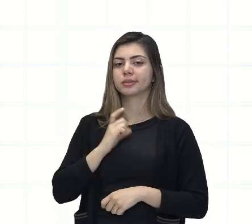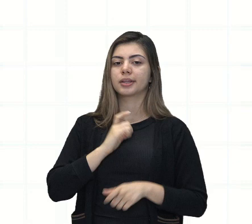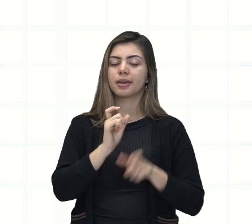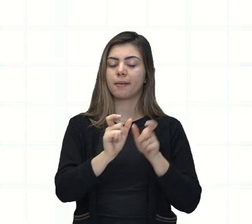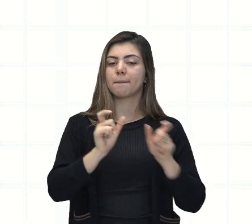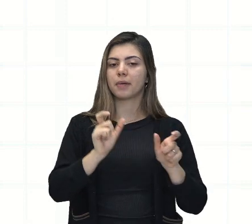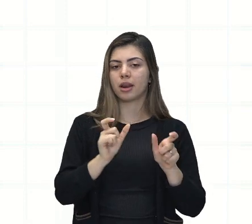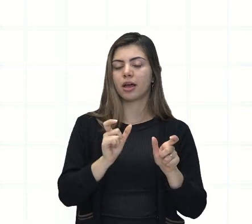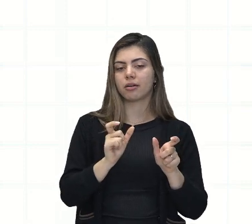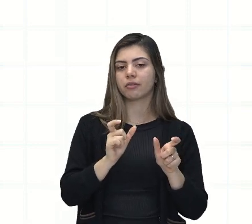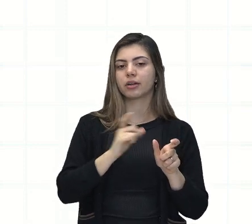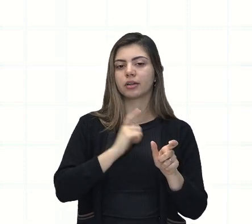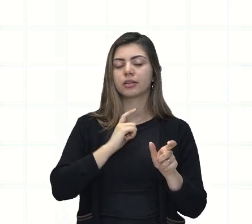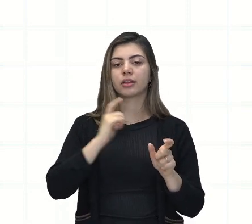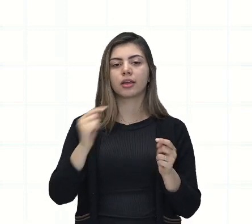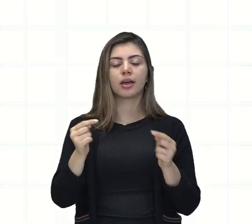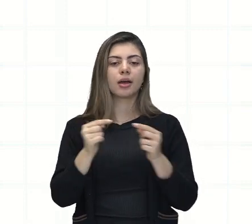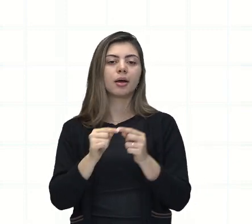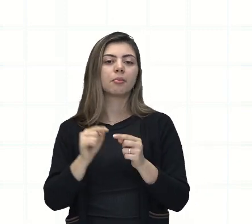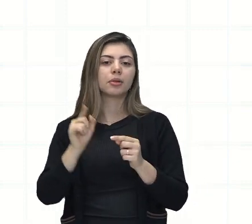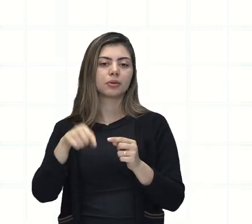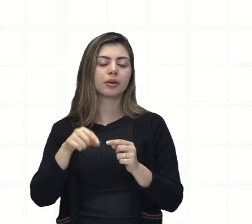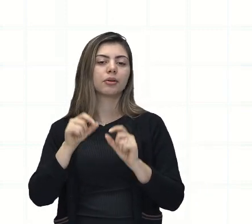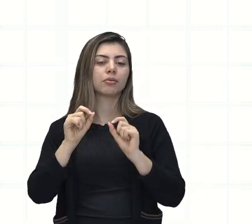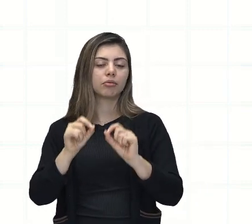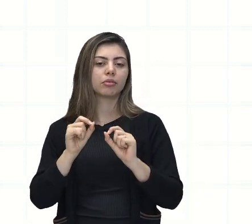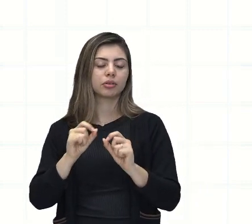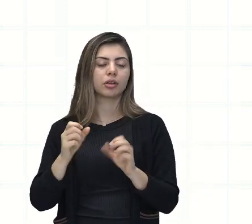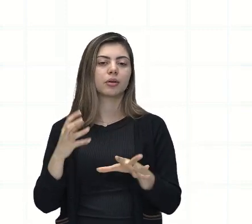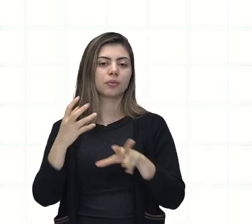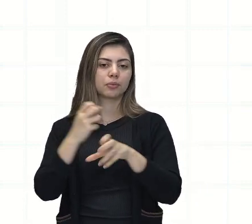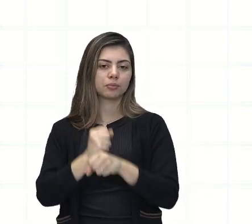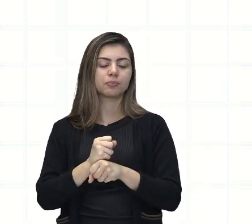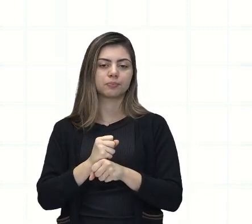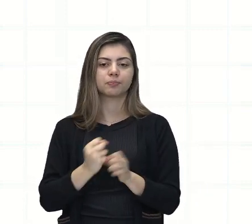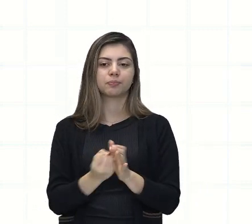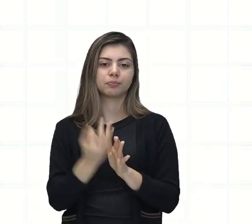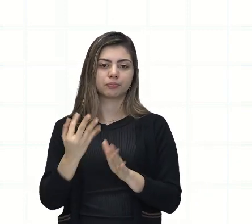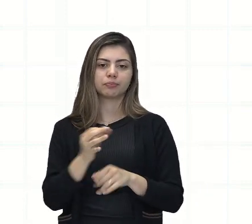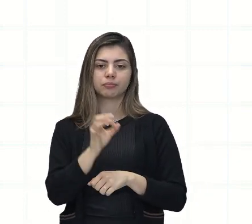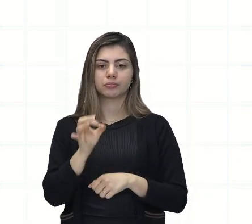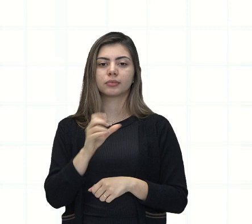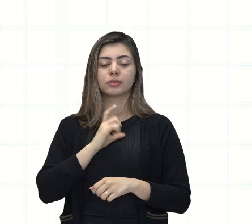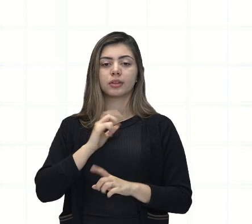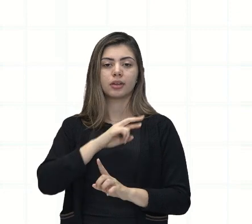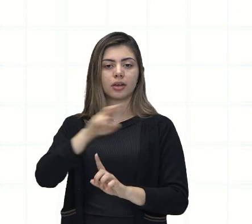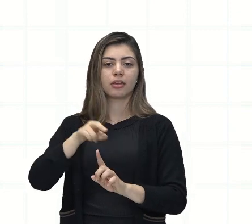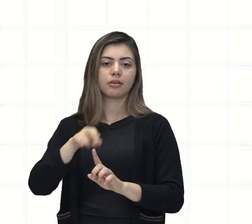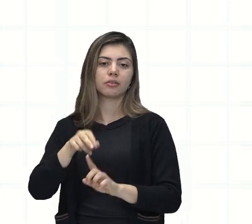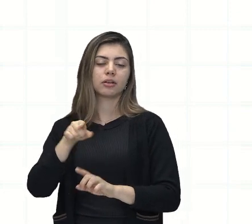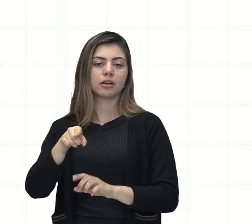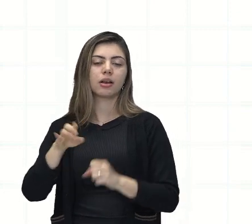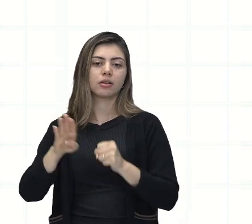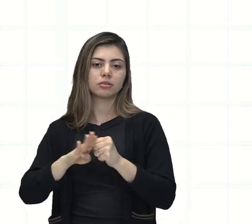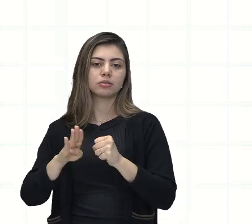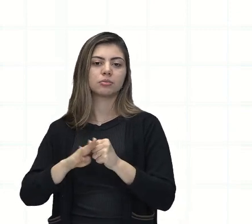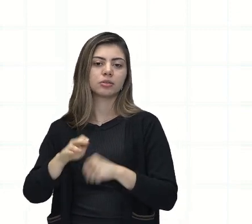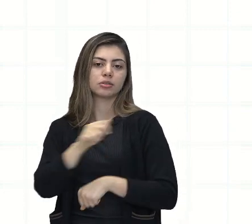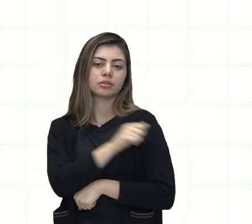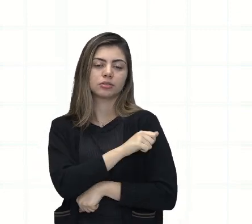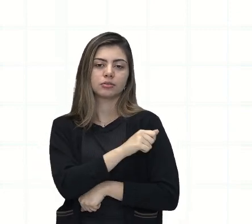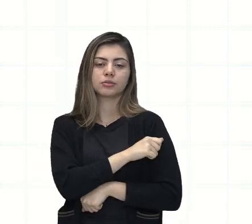que estão trazendo essa ideia aí de quantidade se referindo ao